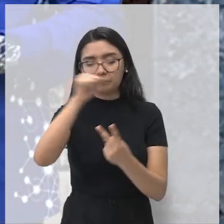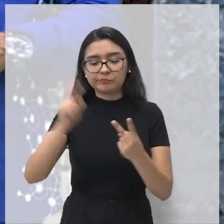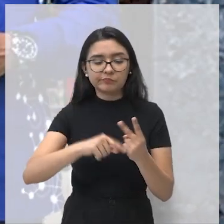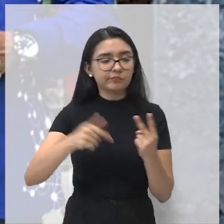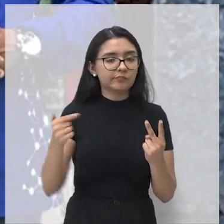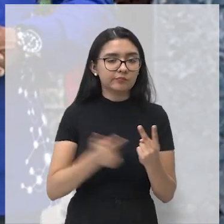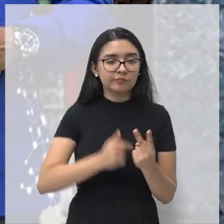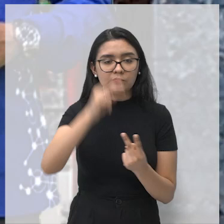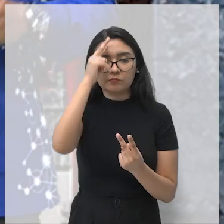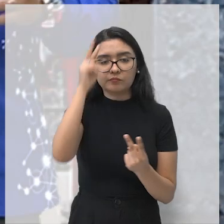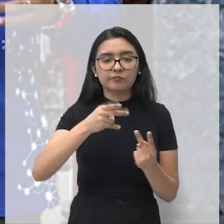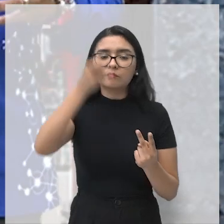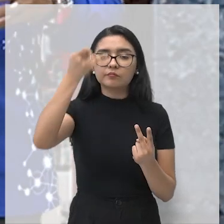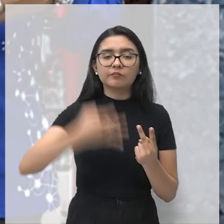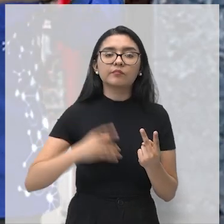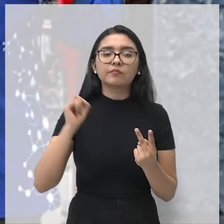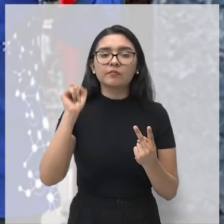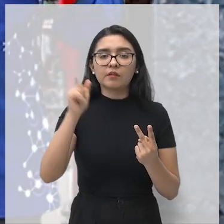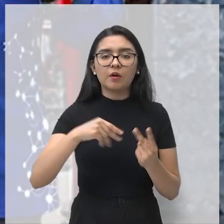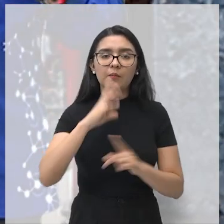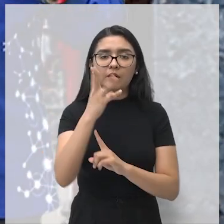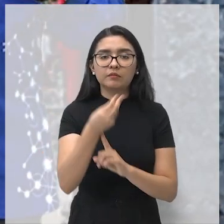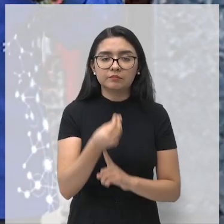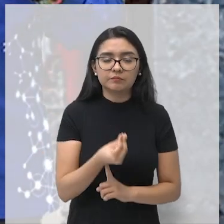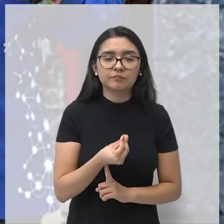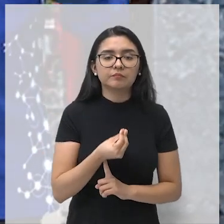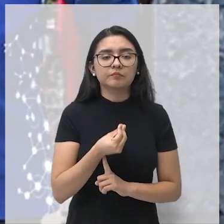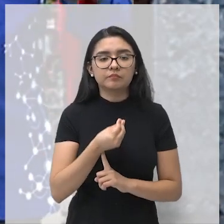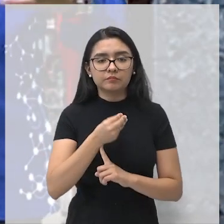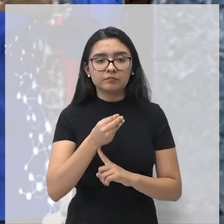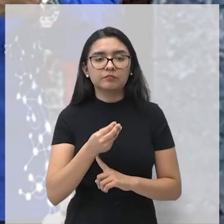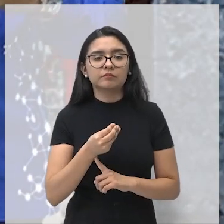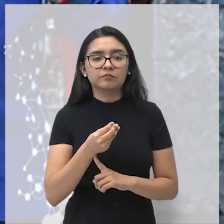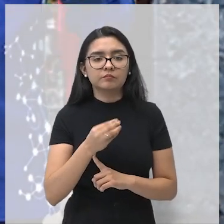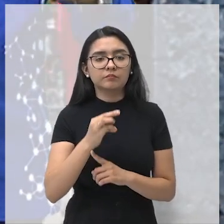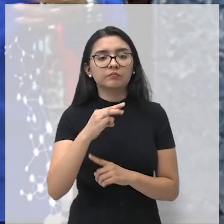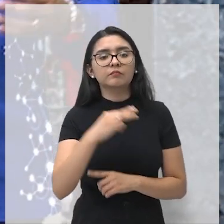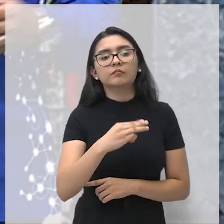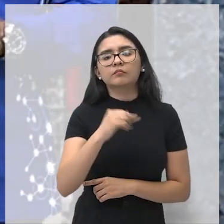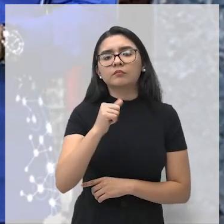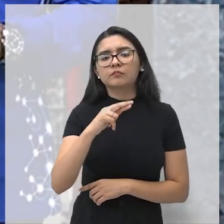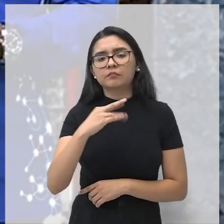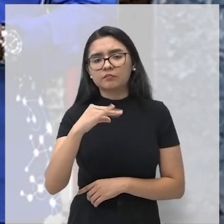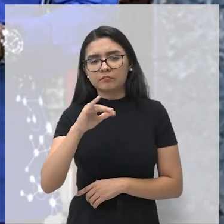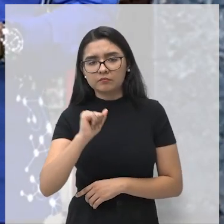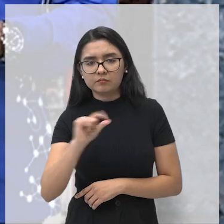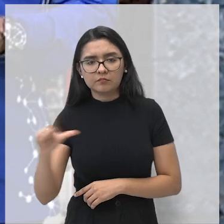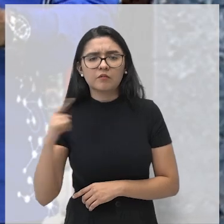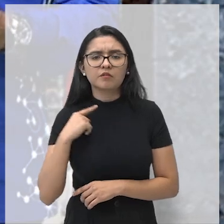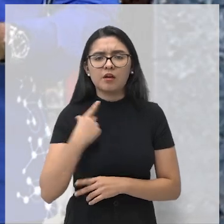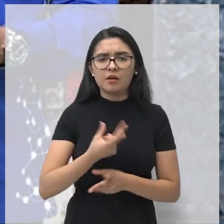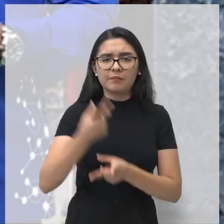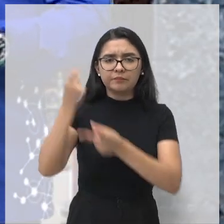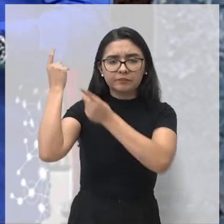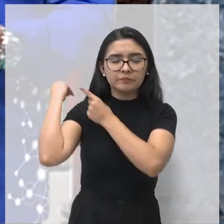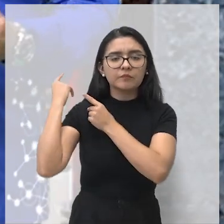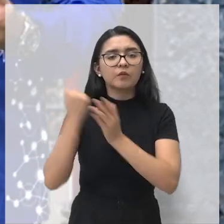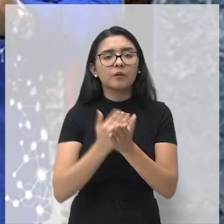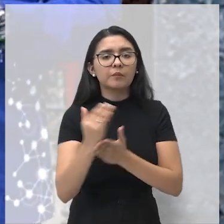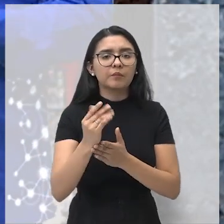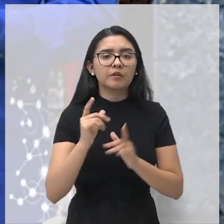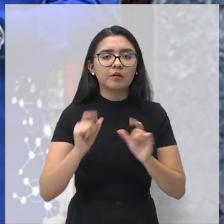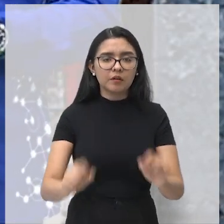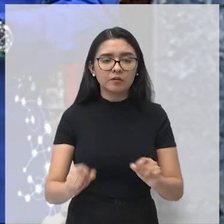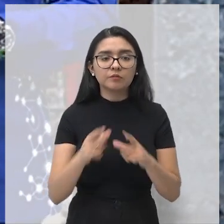conta aí que o jiu-jitsu é uma arte marcial milenar que teve origem lá no